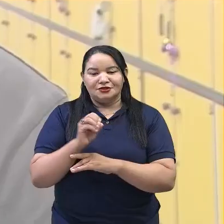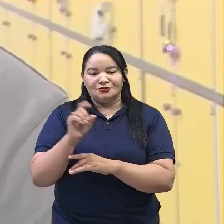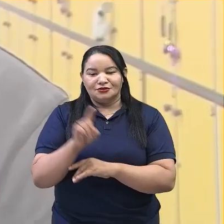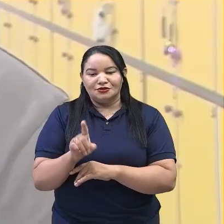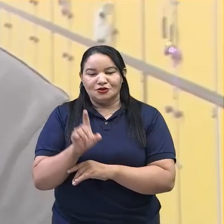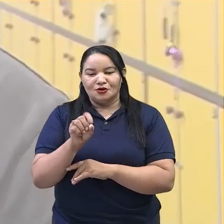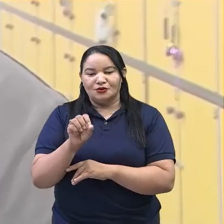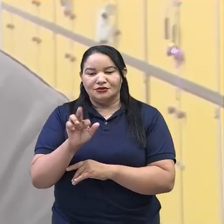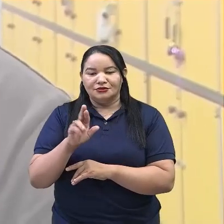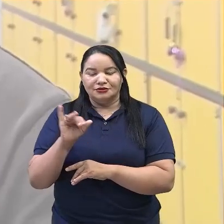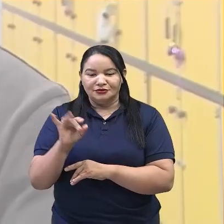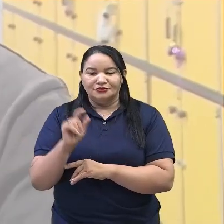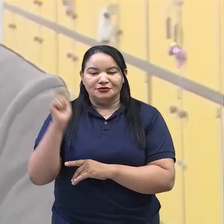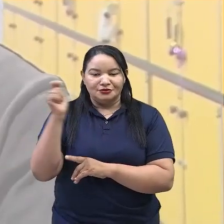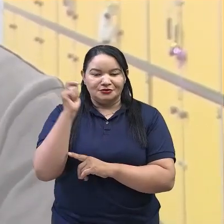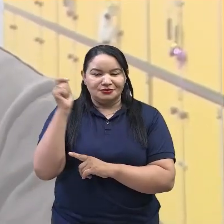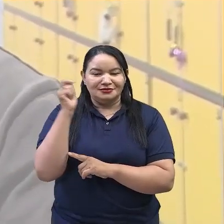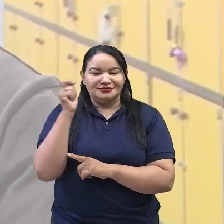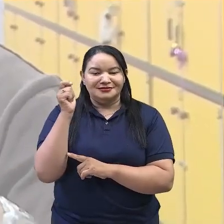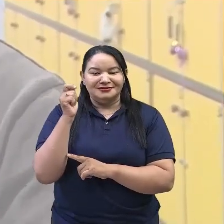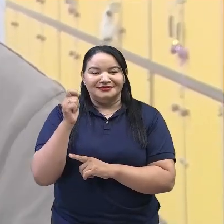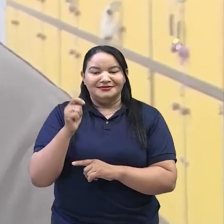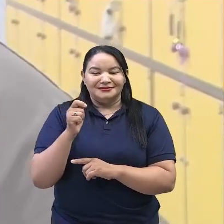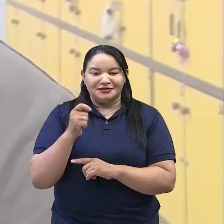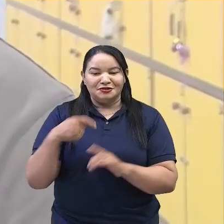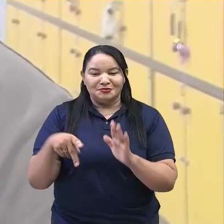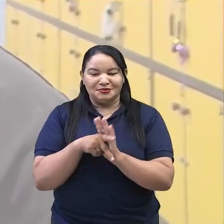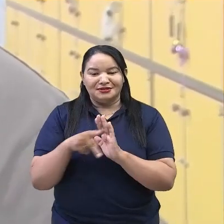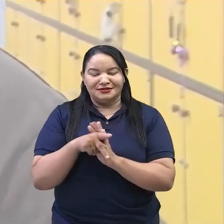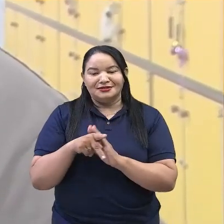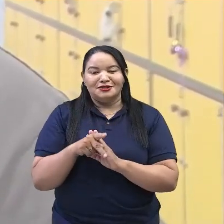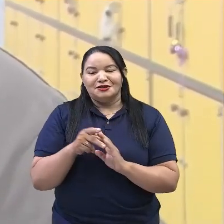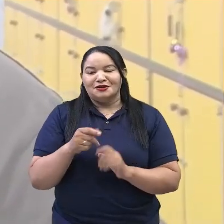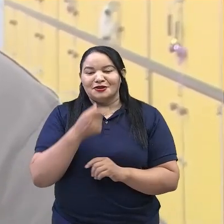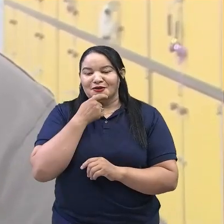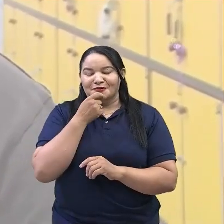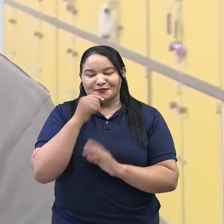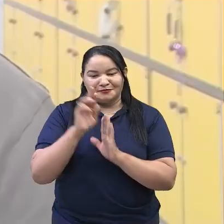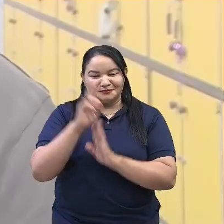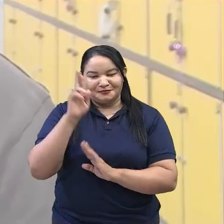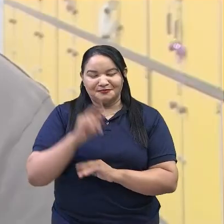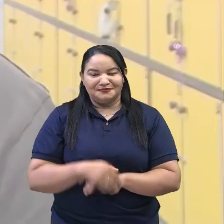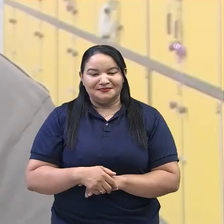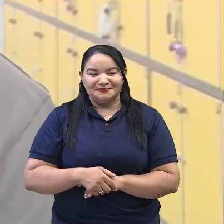no Rio Grande do Sul. Terra do General Osório, patrono da cavalaria do Brasil.